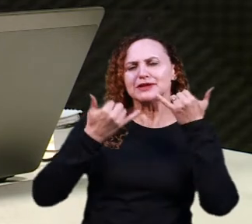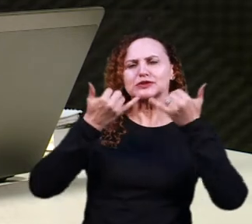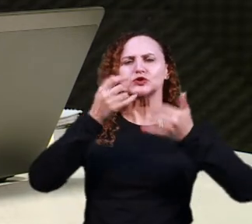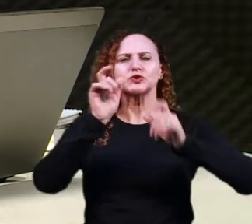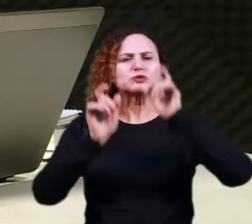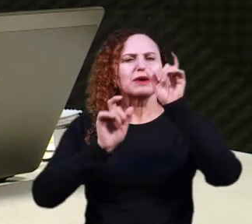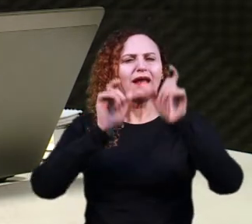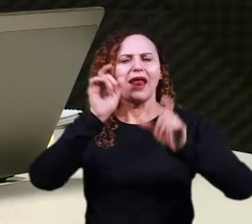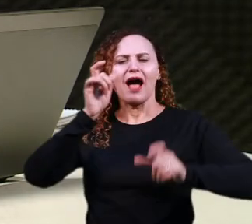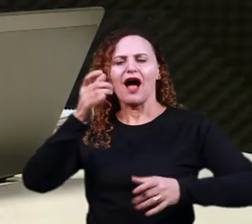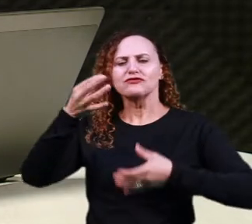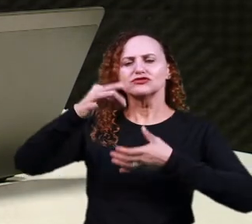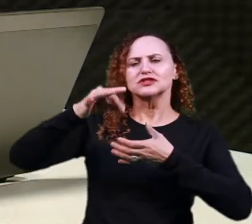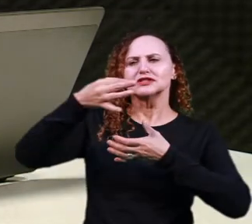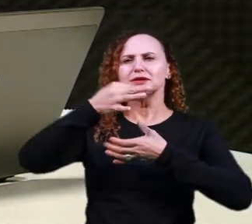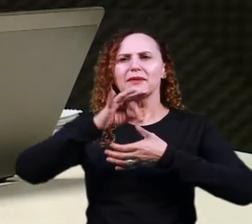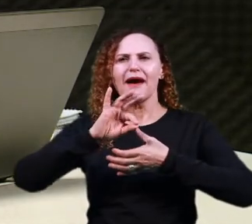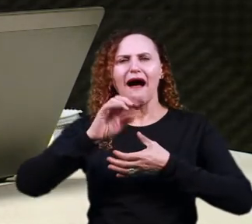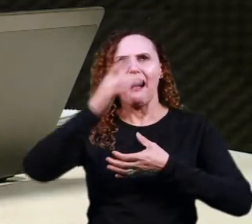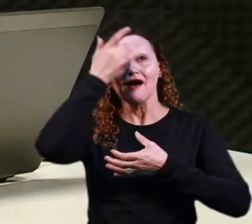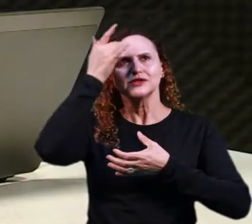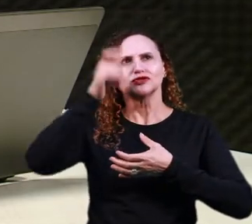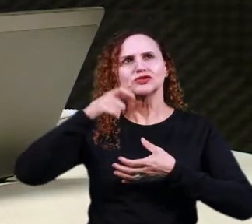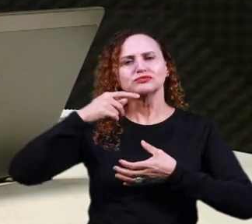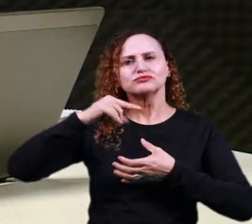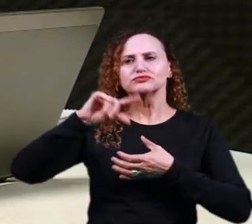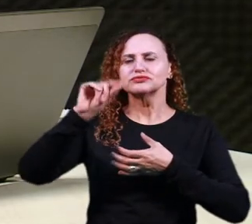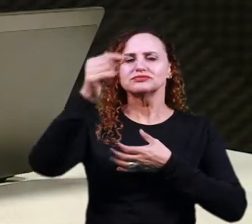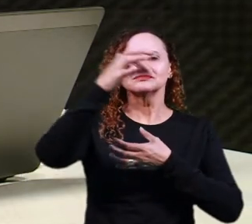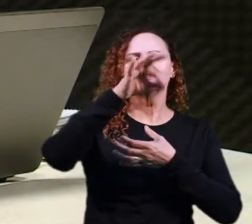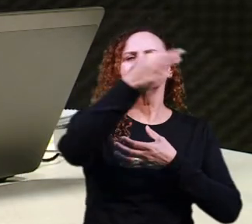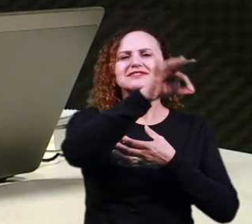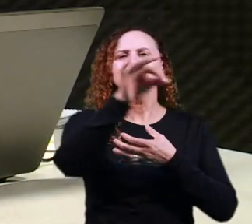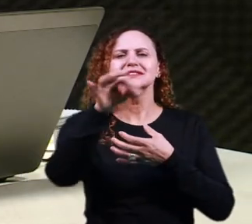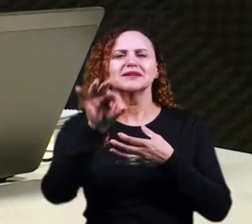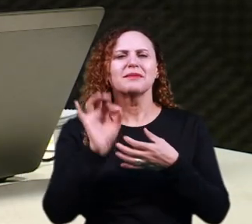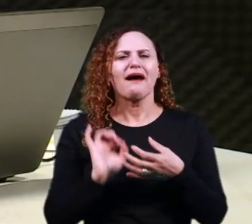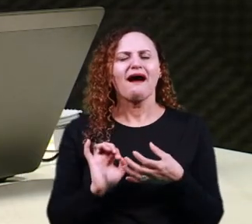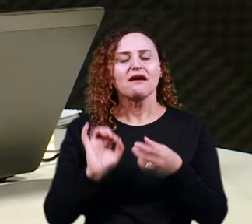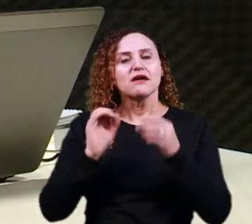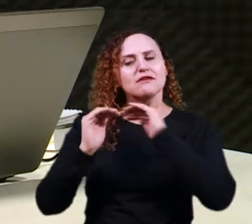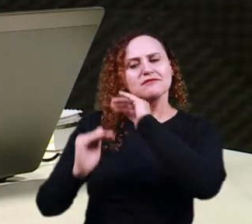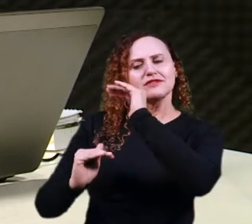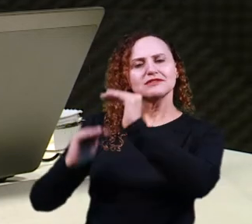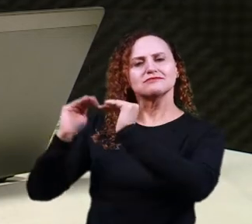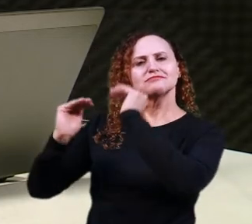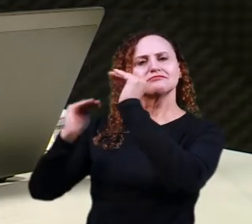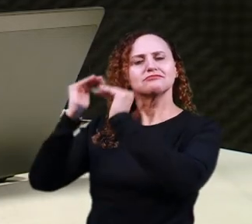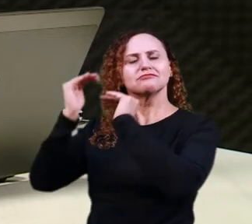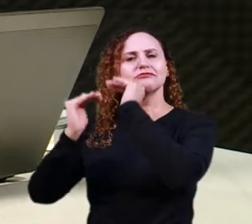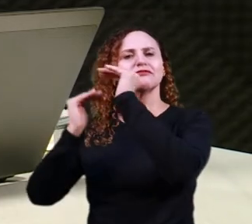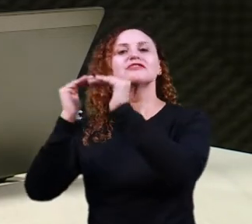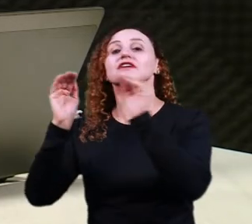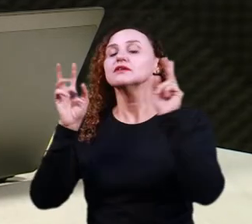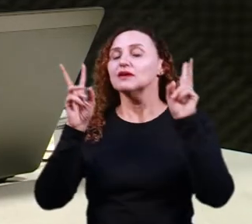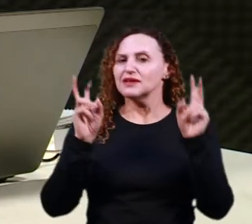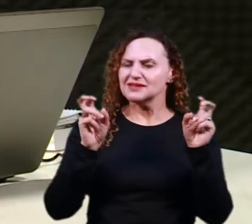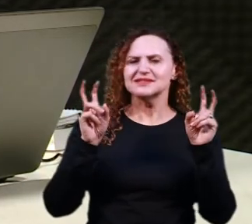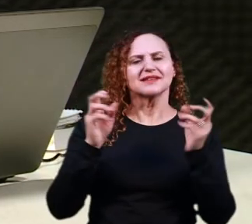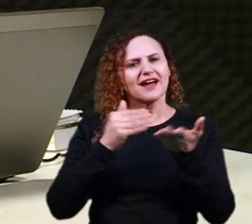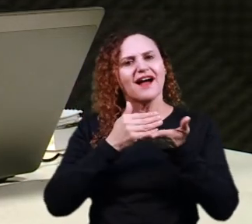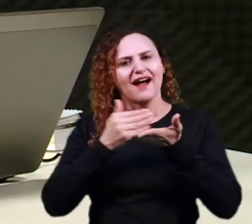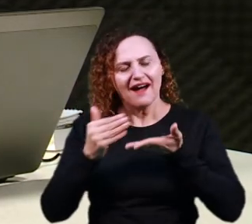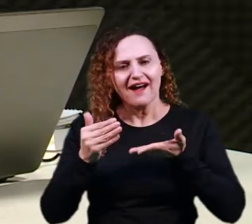semear e saiu para semear e eles vai desenvolvendo esse tema a partir